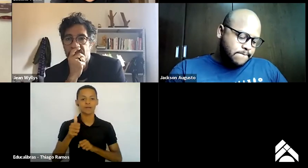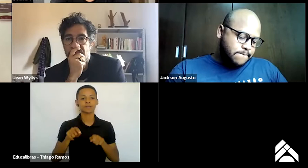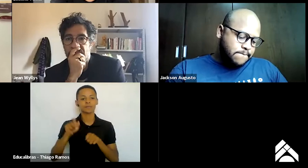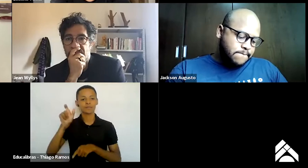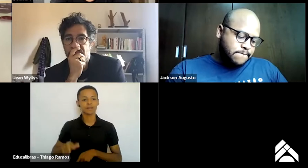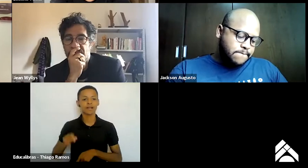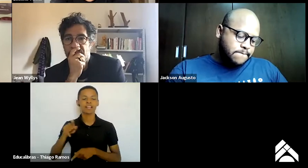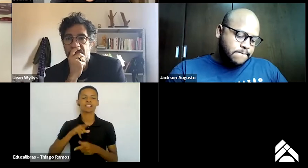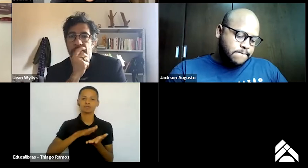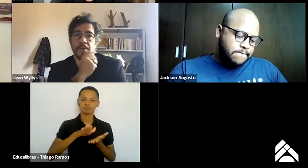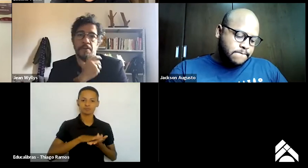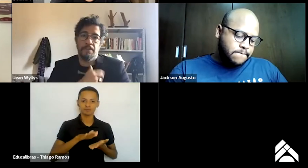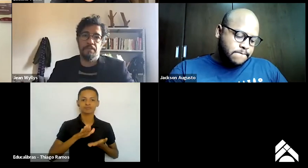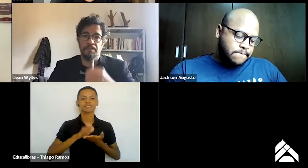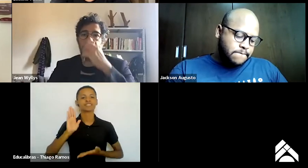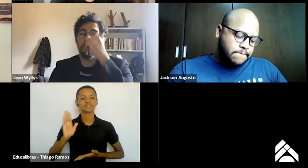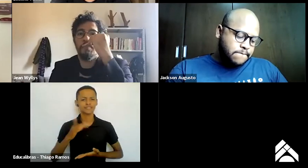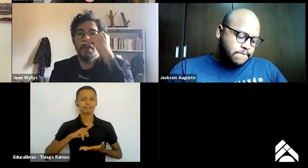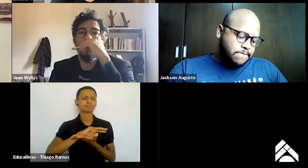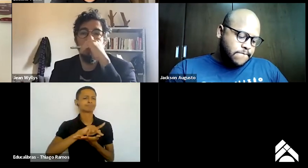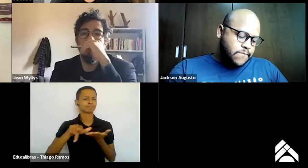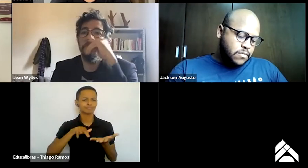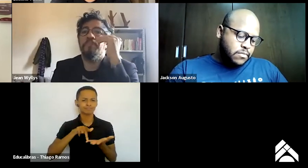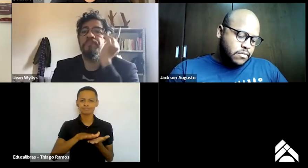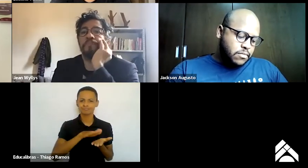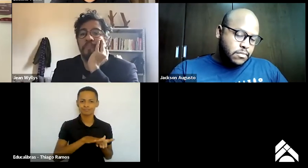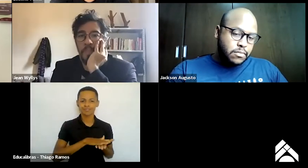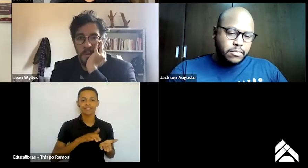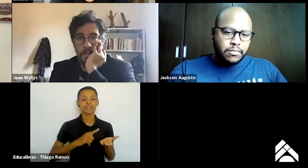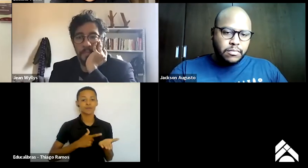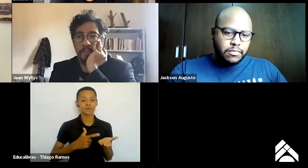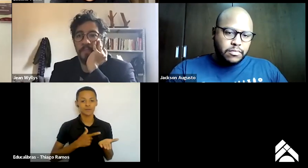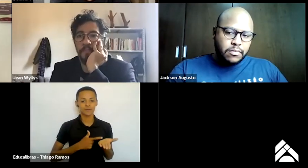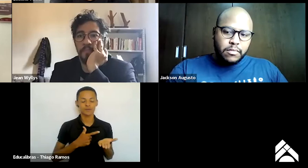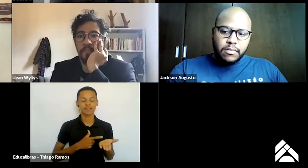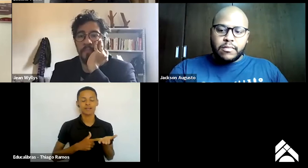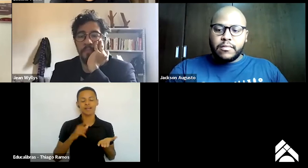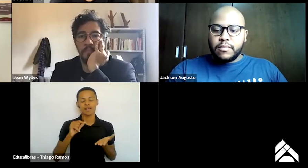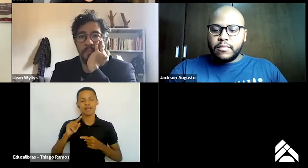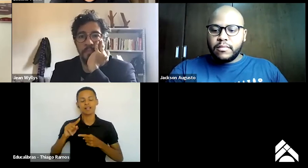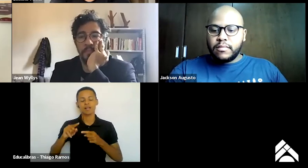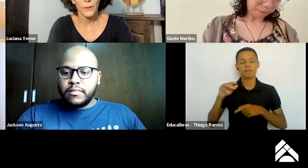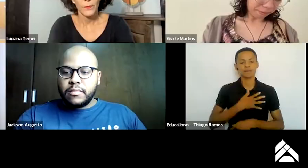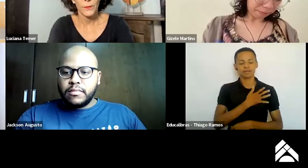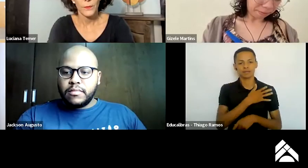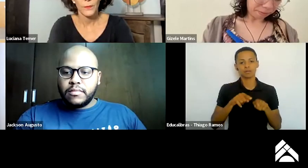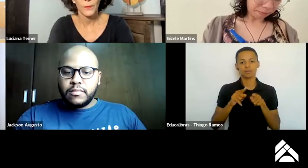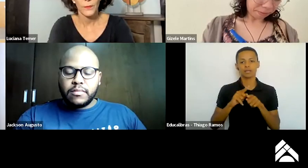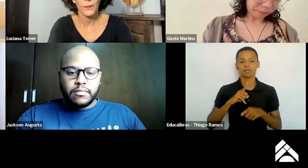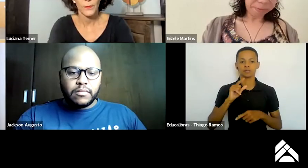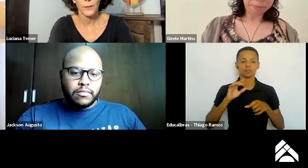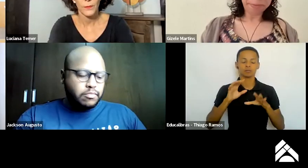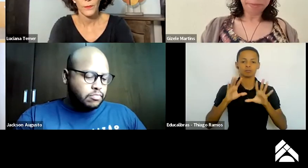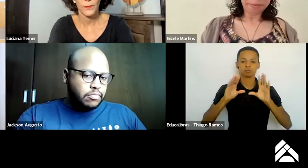publicou várias publicações, em particular o livro Militarização e Censura, A Luta pela Liberdade de Expressão